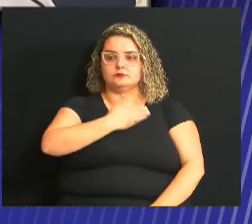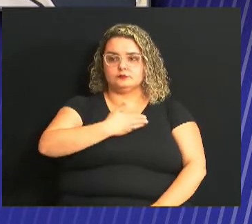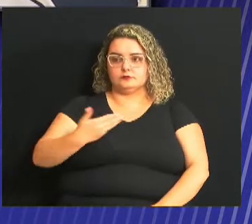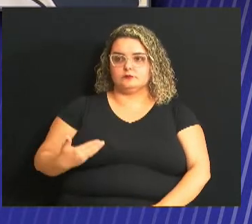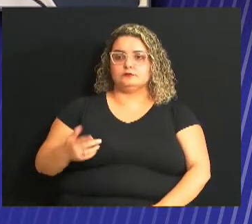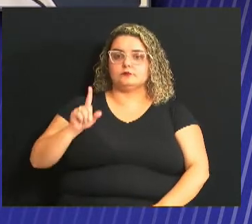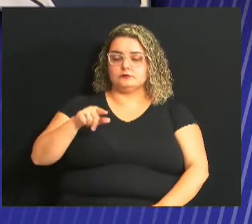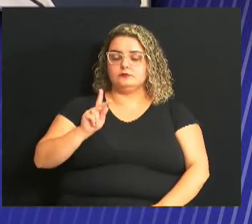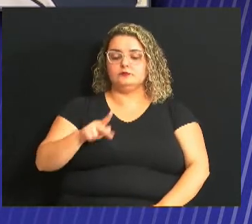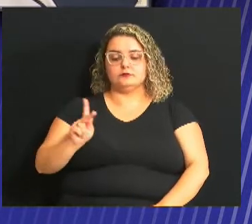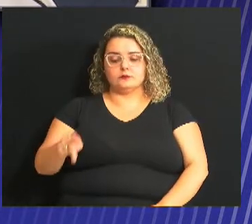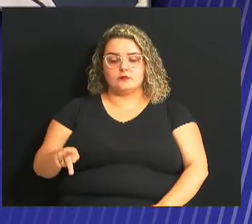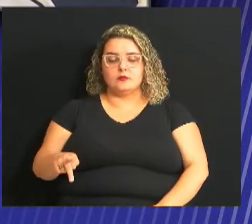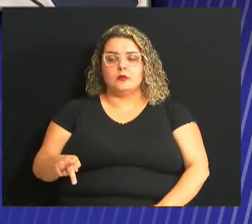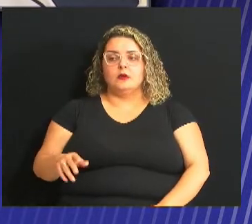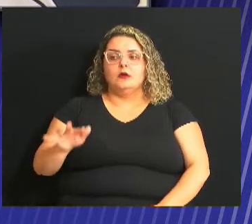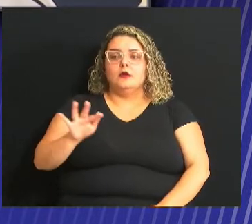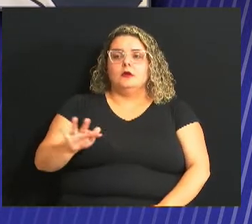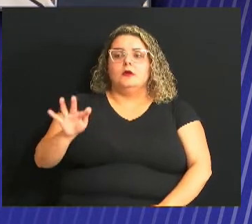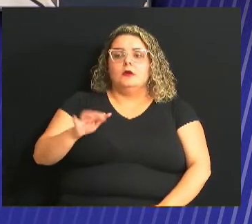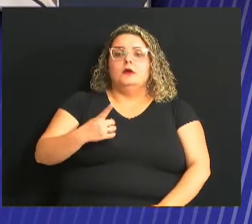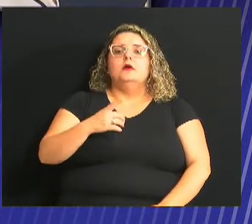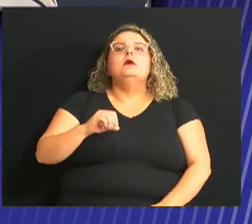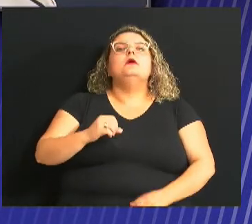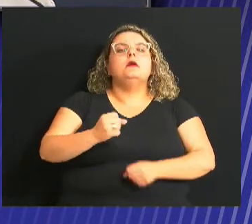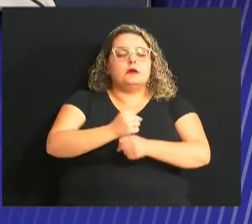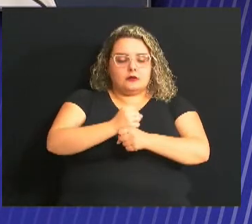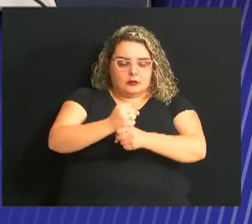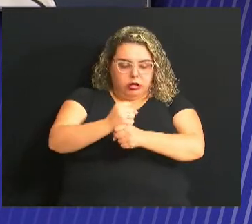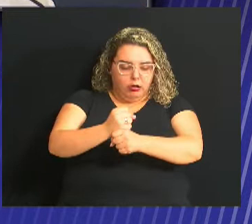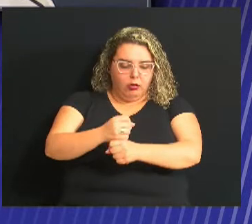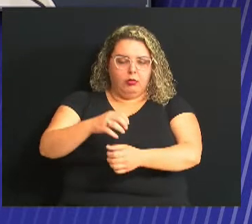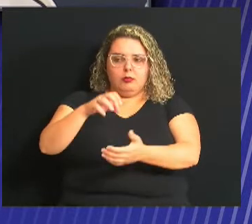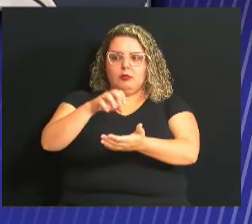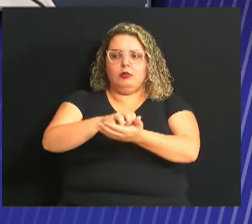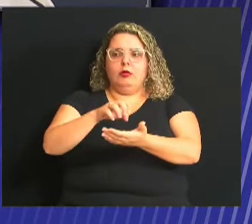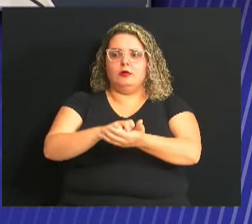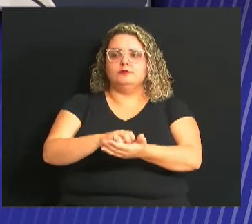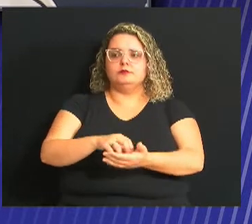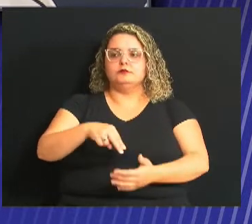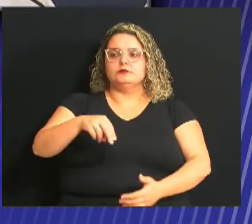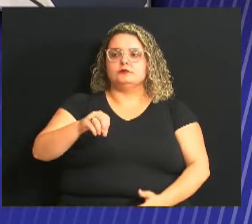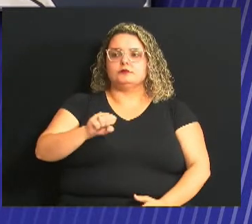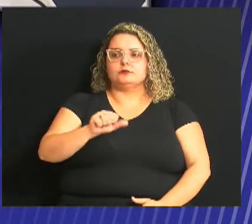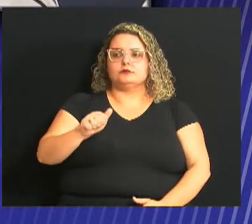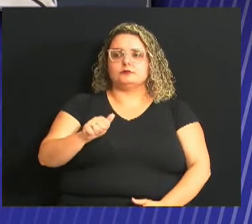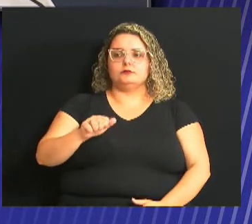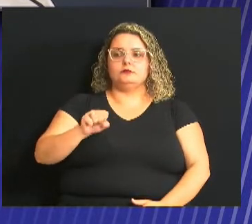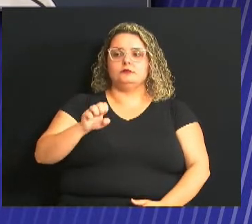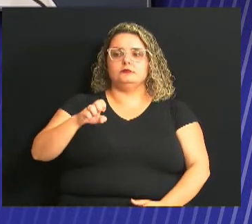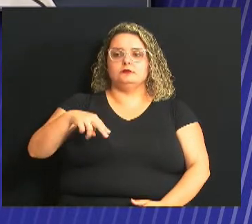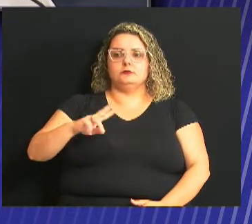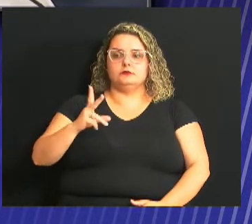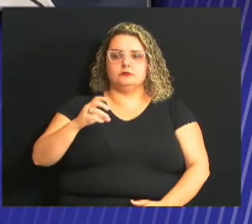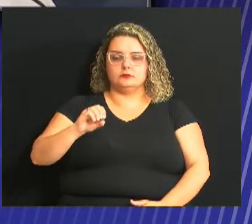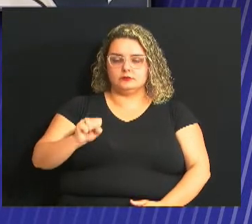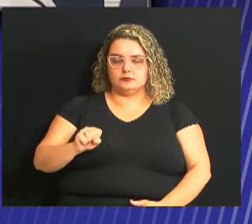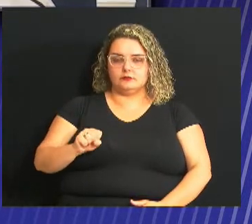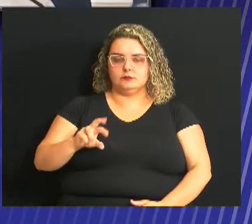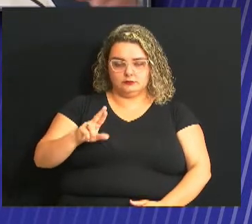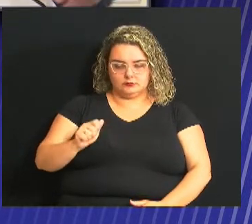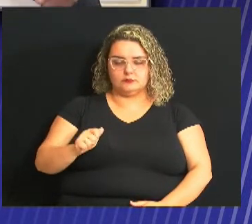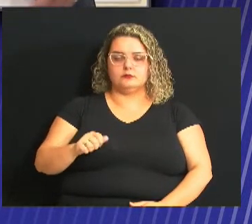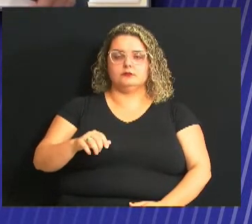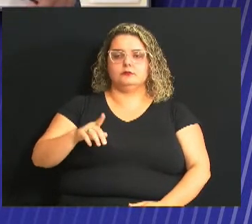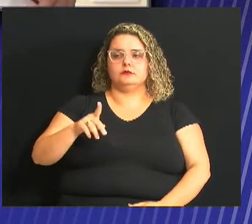professor universitário durante 10 anos, no Centro Universitário Nossa Senhora do Patrocínio, em Itu,